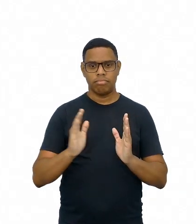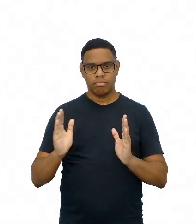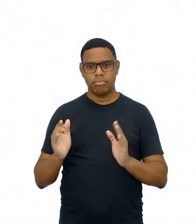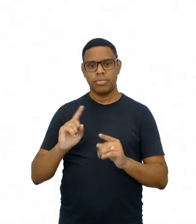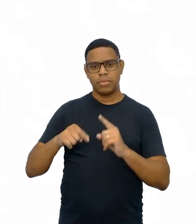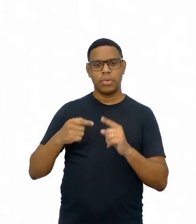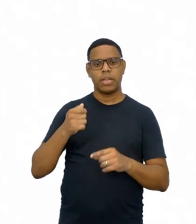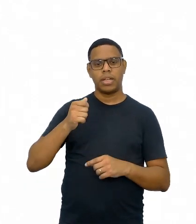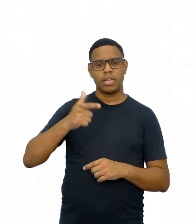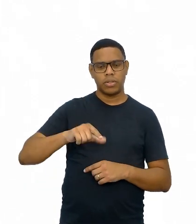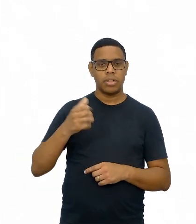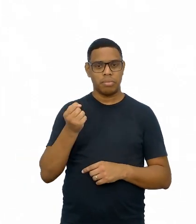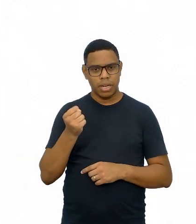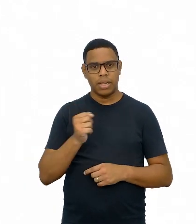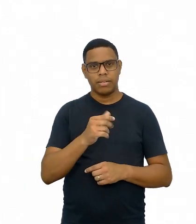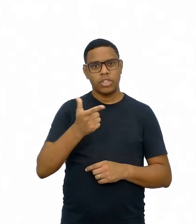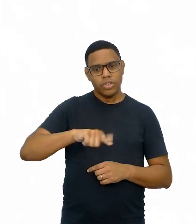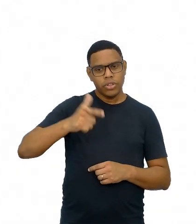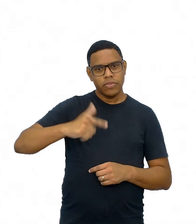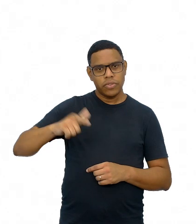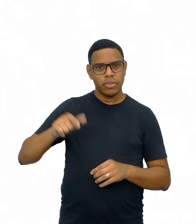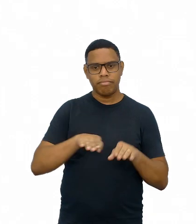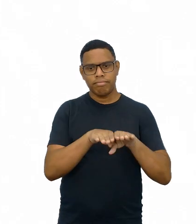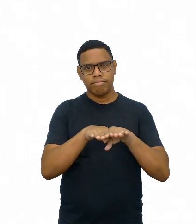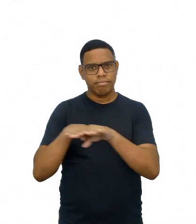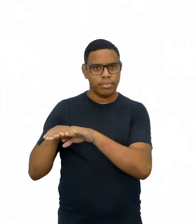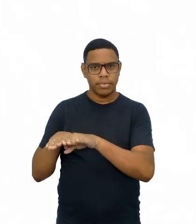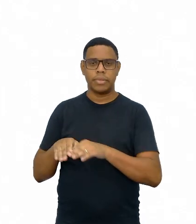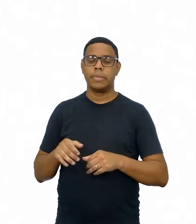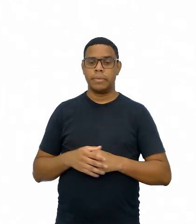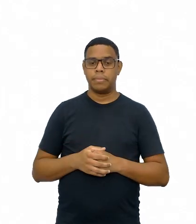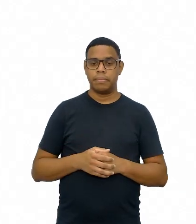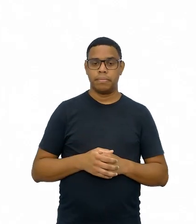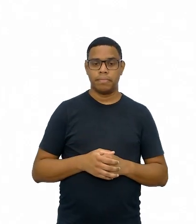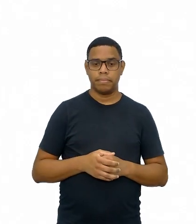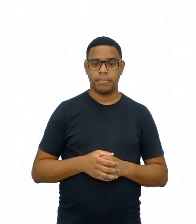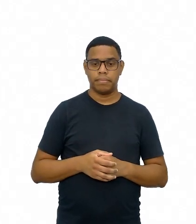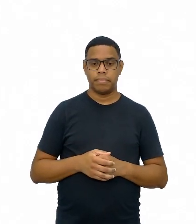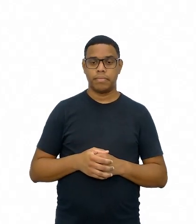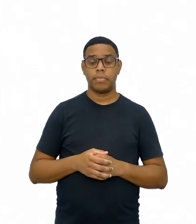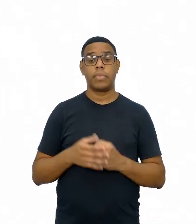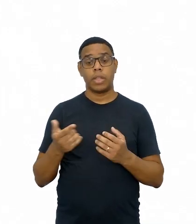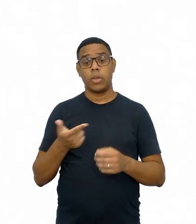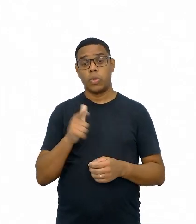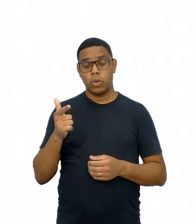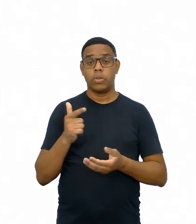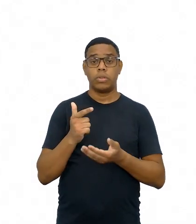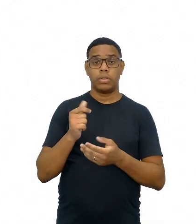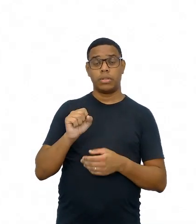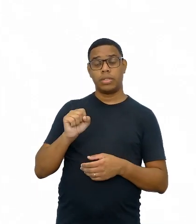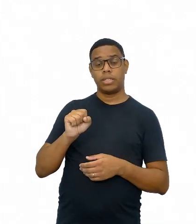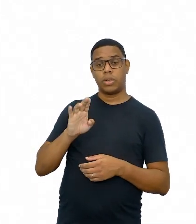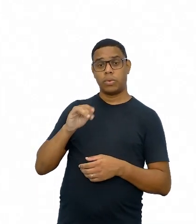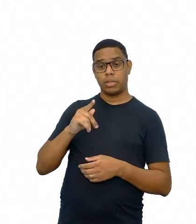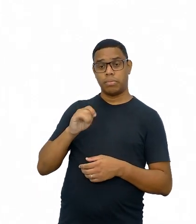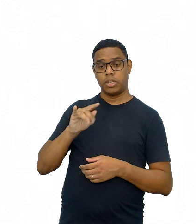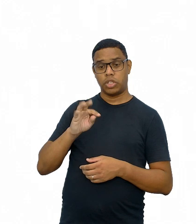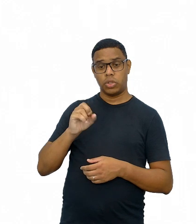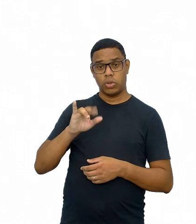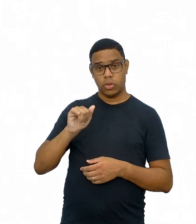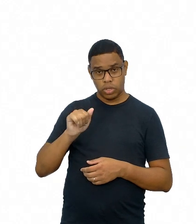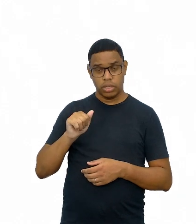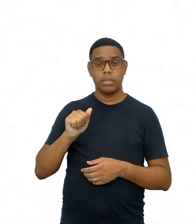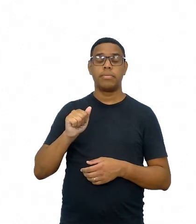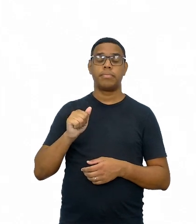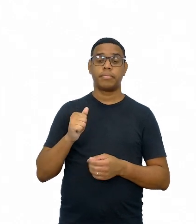do branco vem o azul e assim sucessivamente. Né? E na sequência pictórica, as